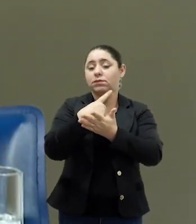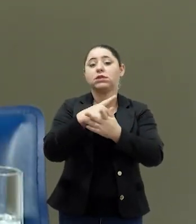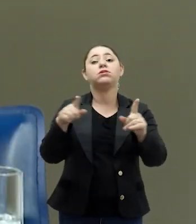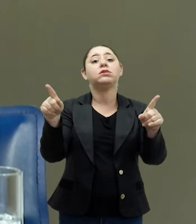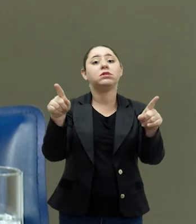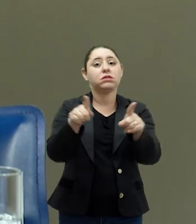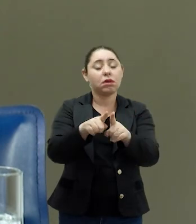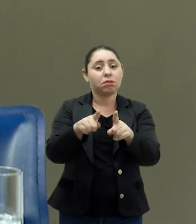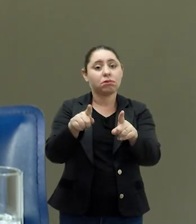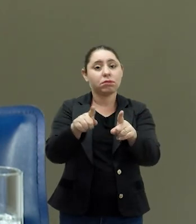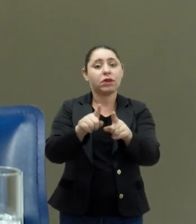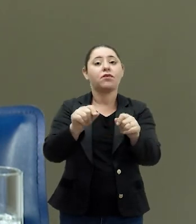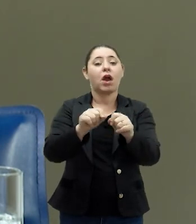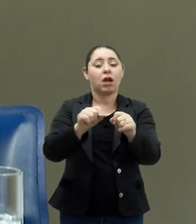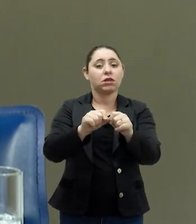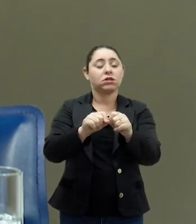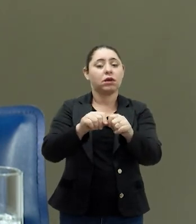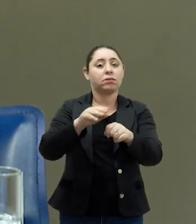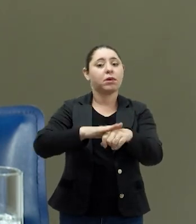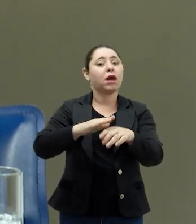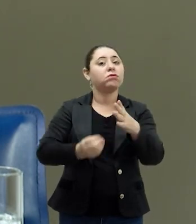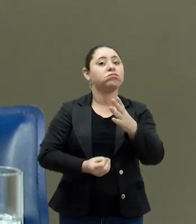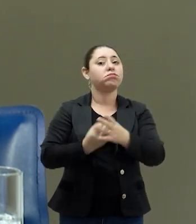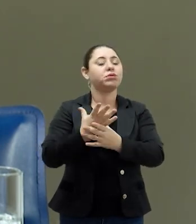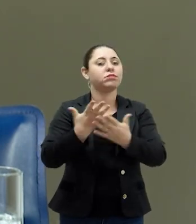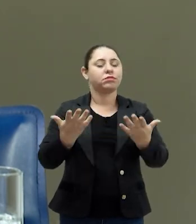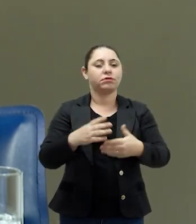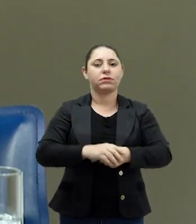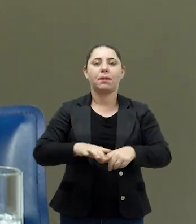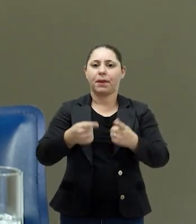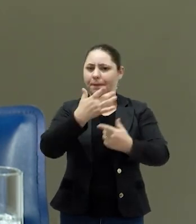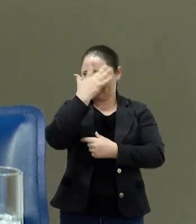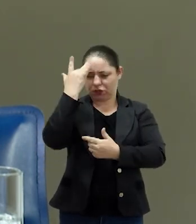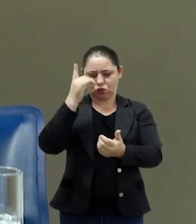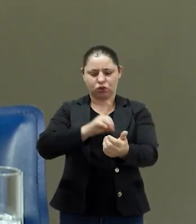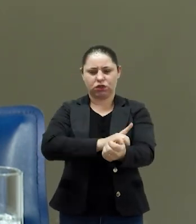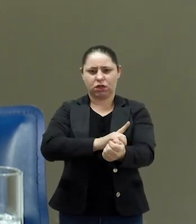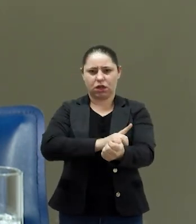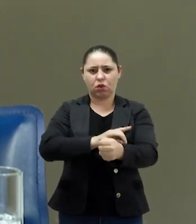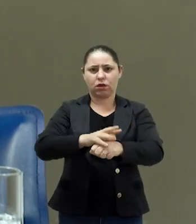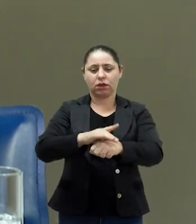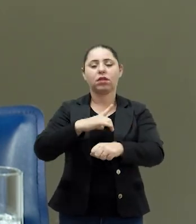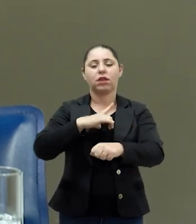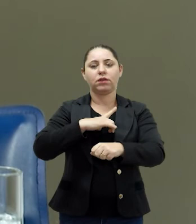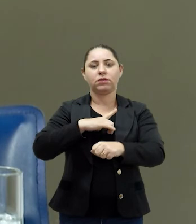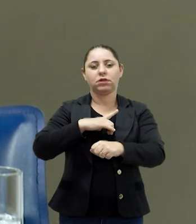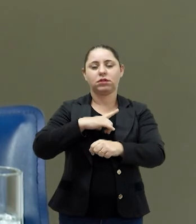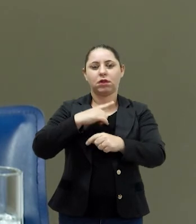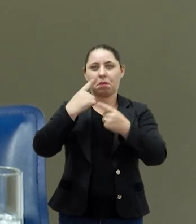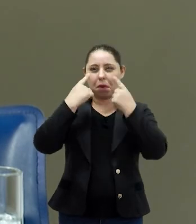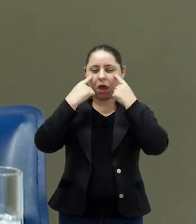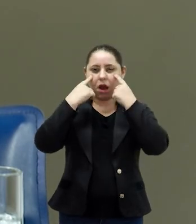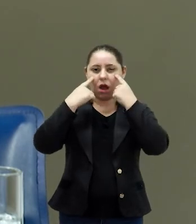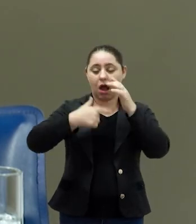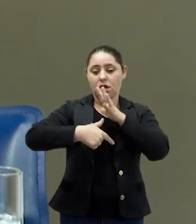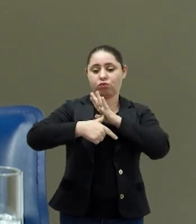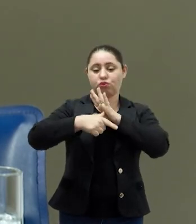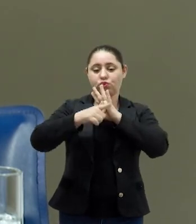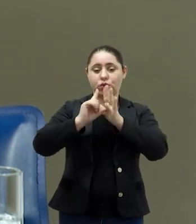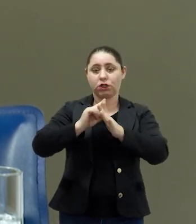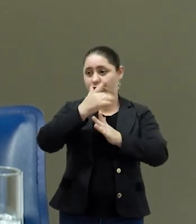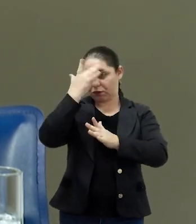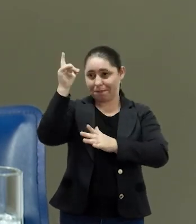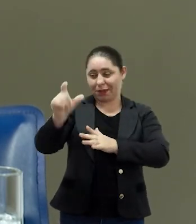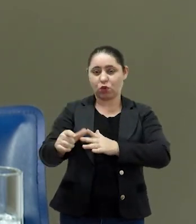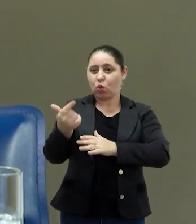medicamentos e algumas outras doenças. Mas o paciente diabético, ele tende a desenvolver catarata mais precoce do que